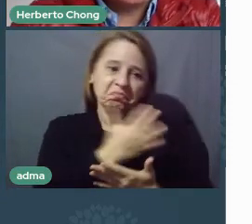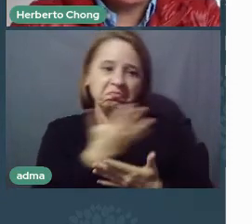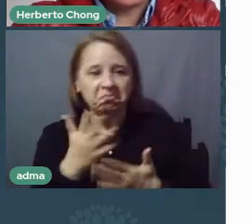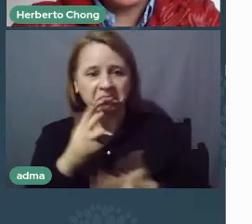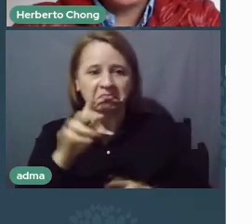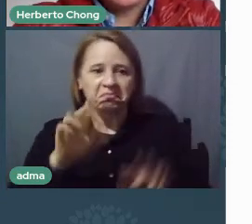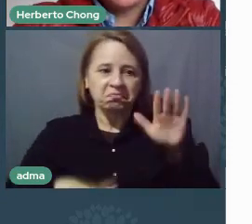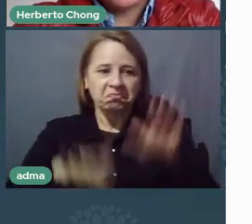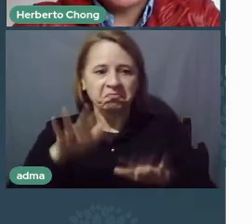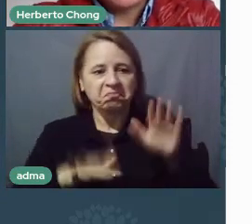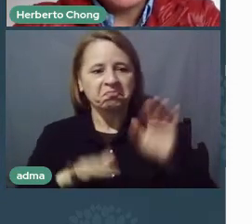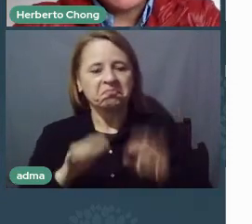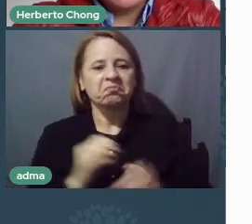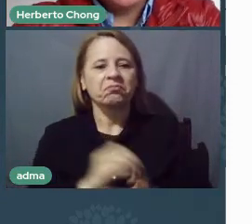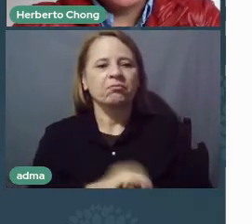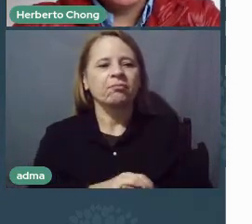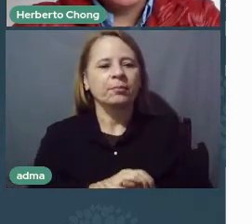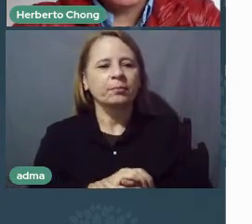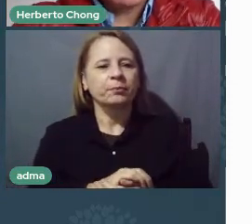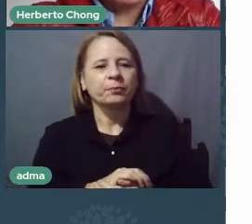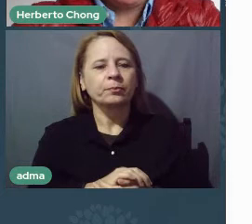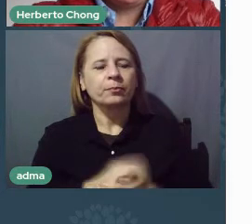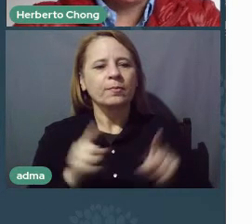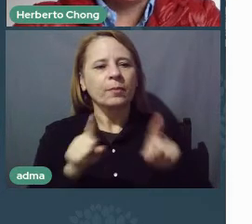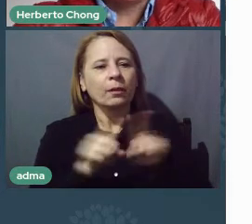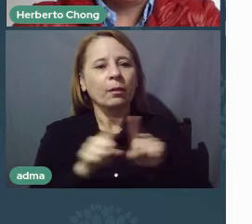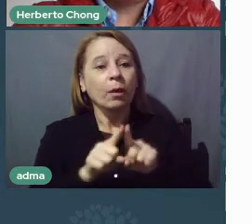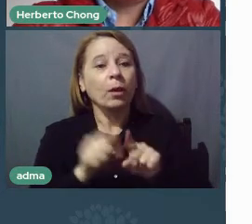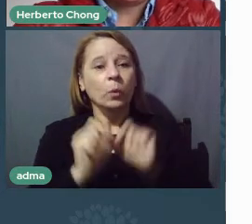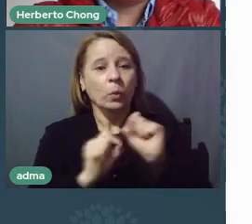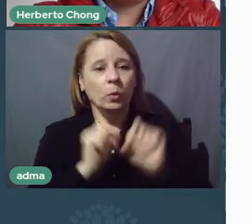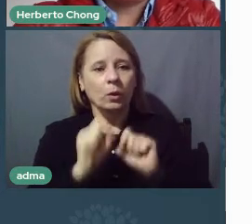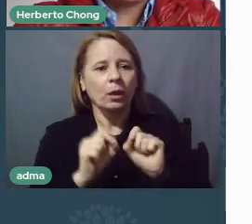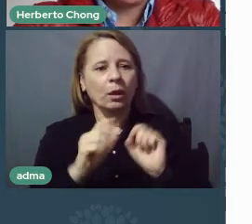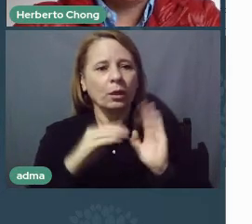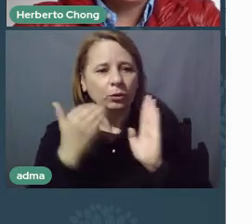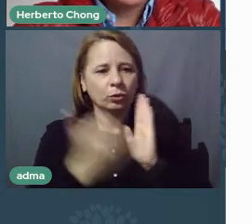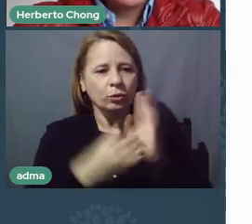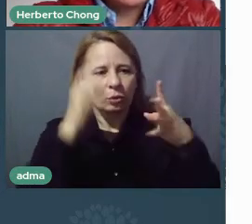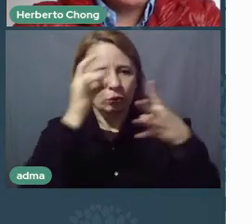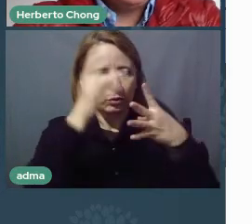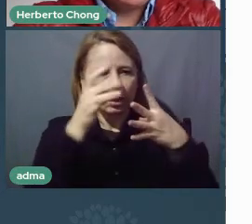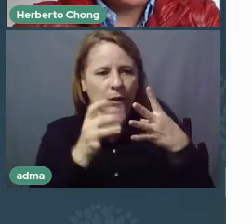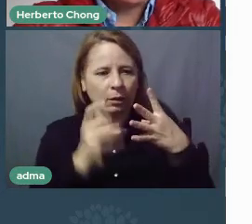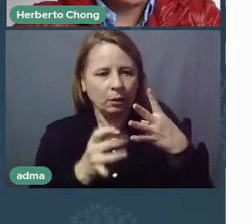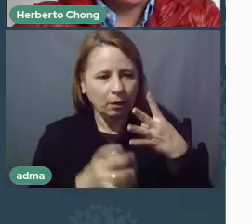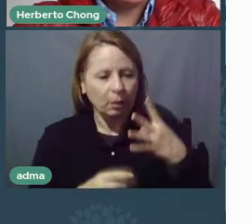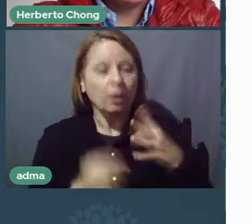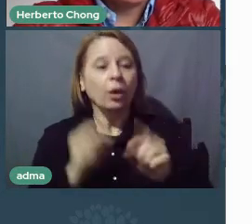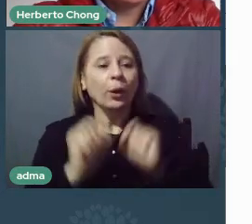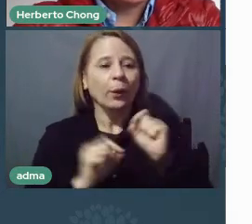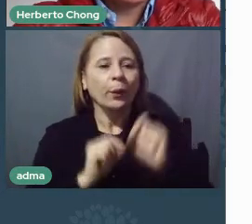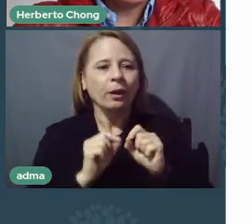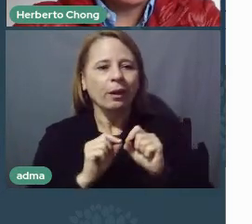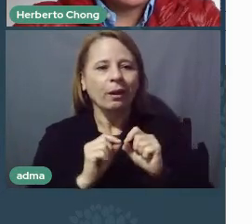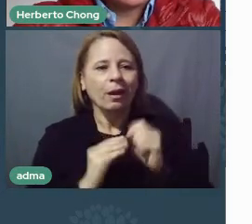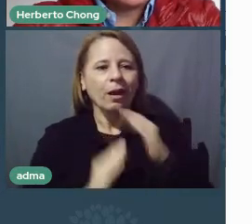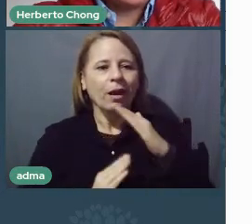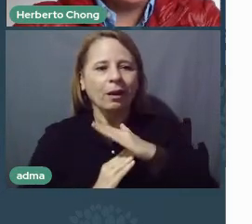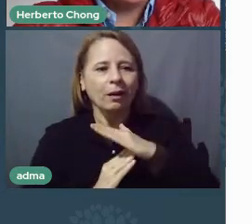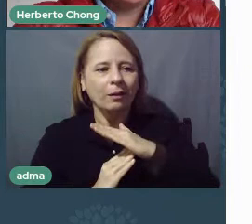e com a intensidade. E, normalmente, tudo isso está associado à limitação do